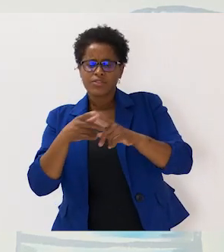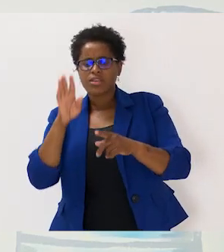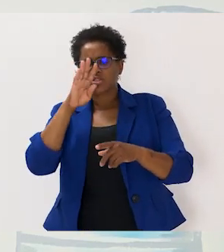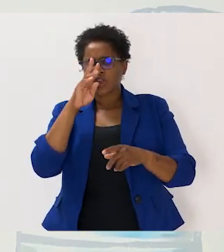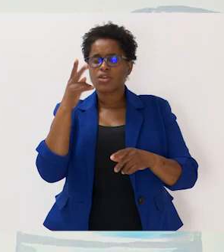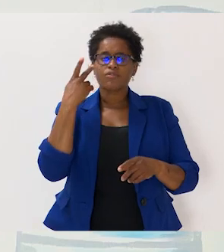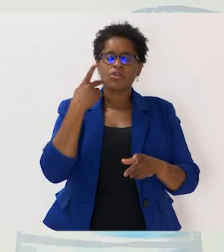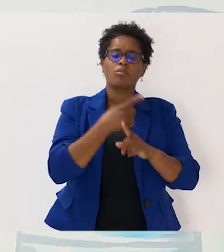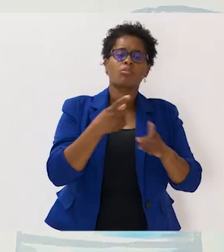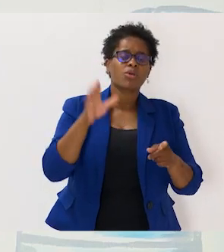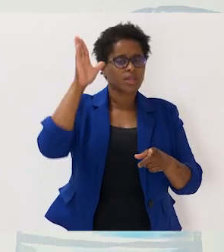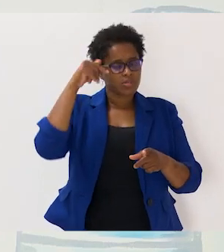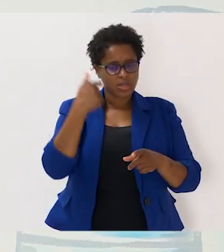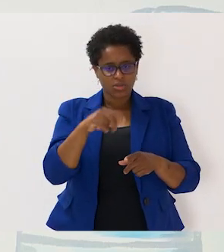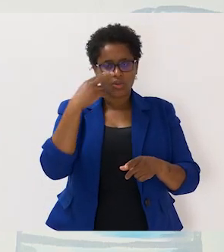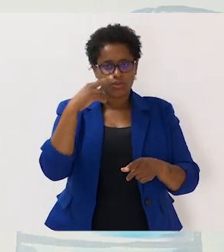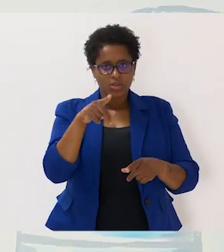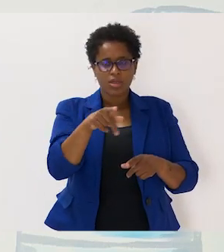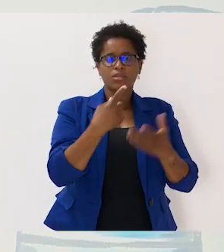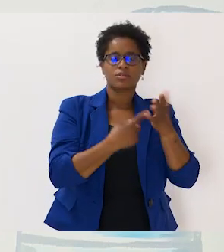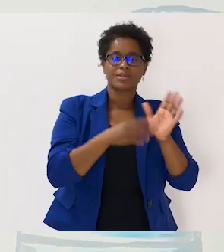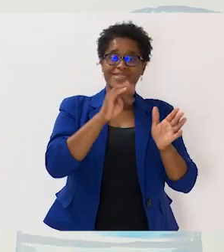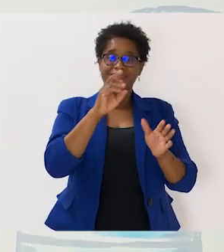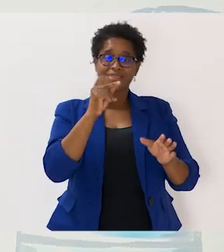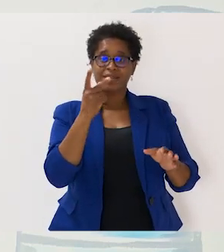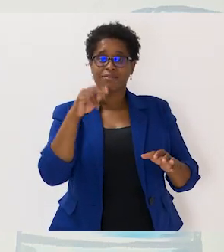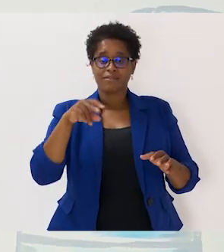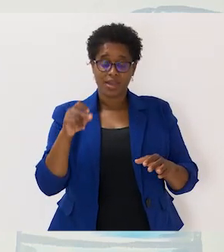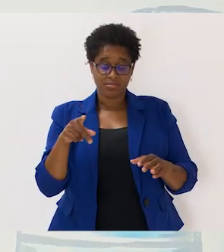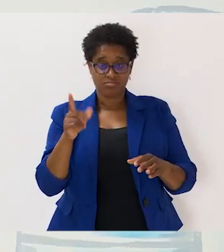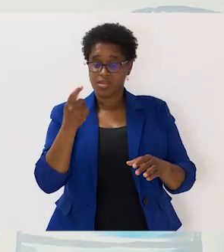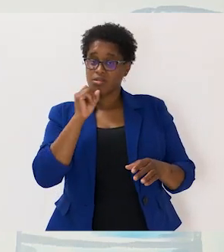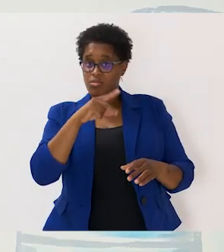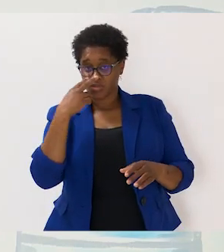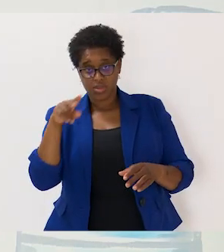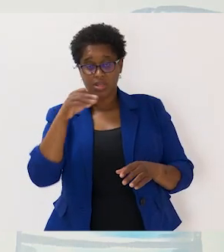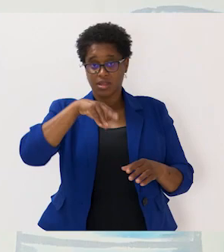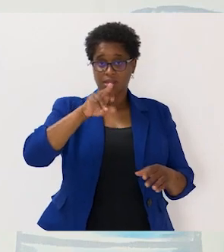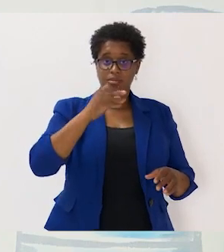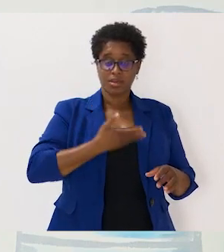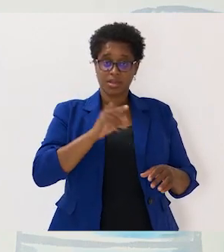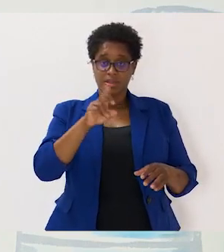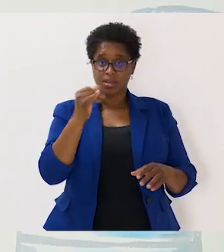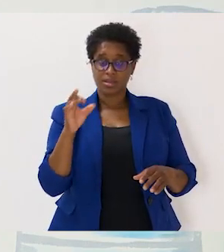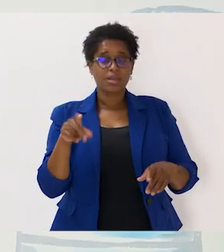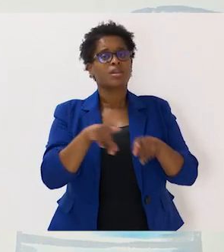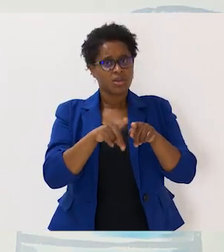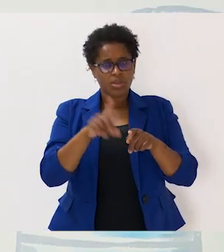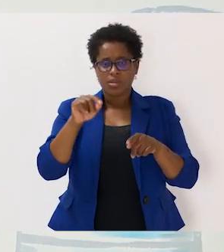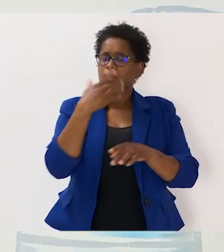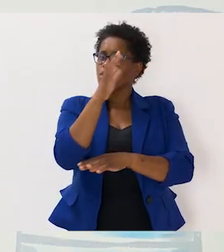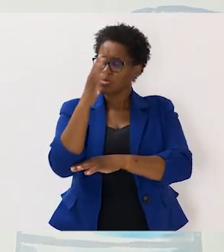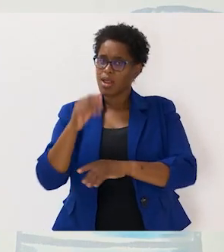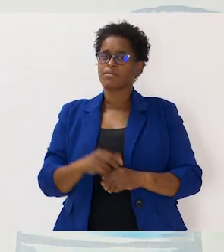vivos, porque os animais que nós vamos encontrar, por exemplo, nas savanas, nós não vamos encontrar nas pradarias, não é? E a mesma coisa com a